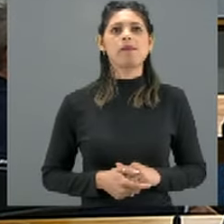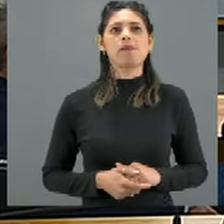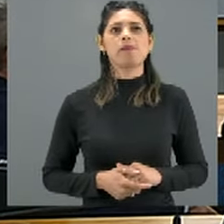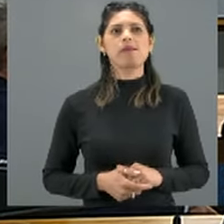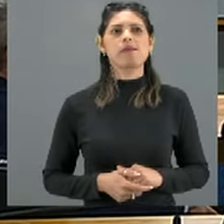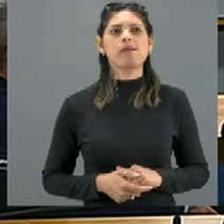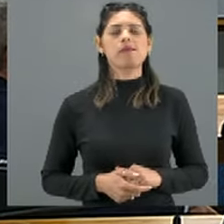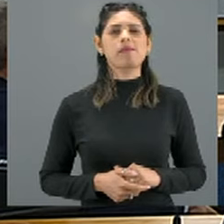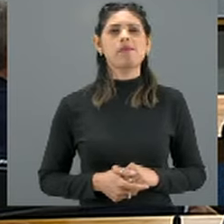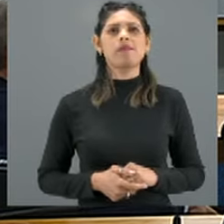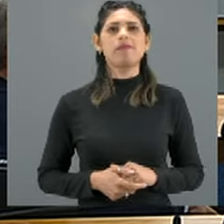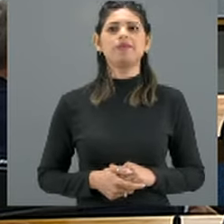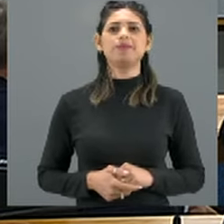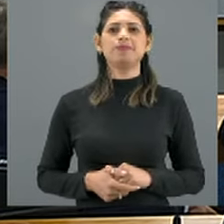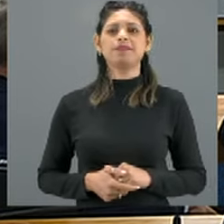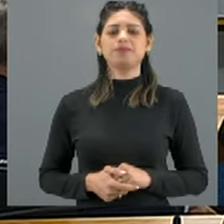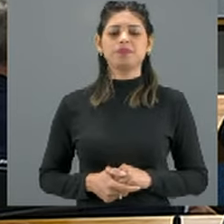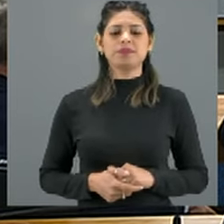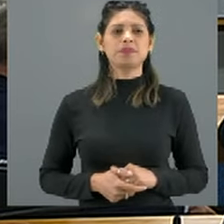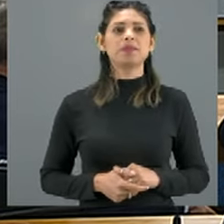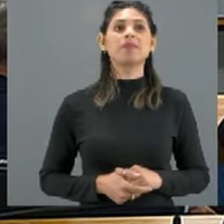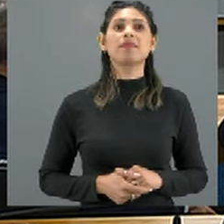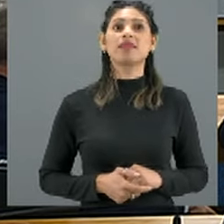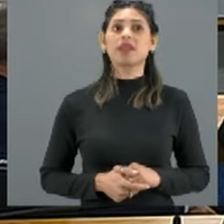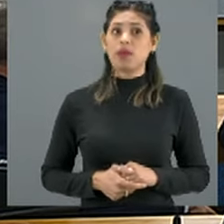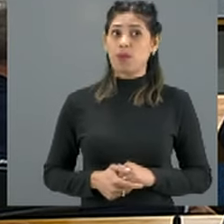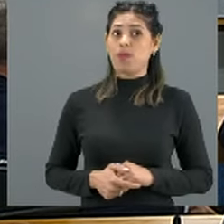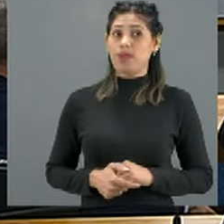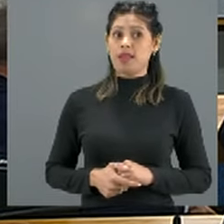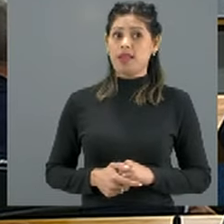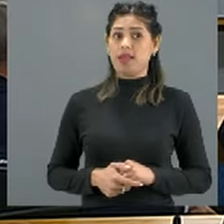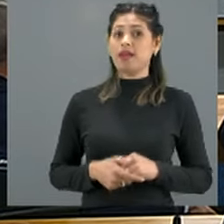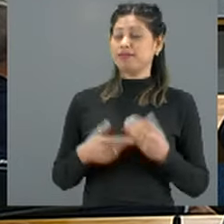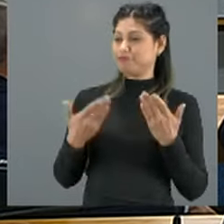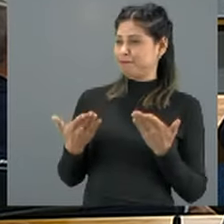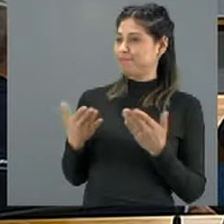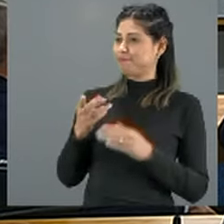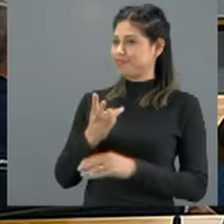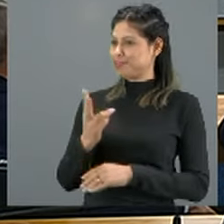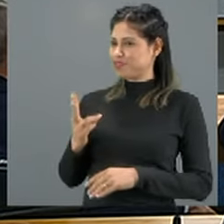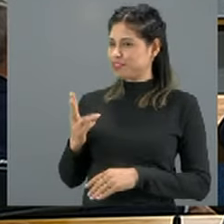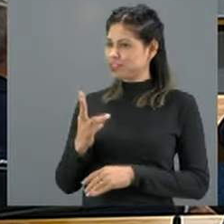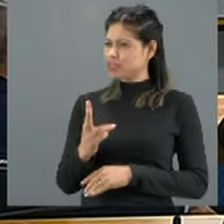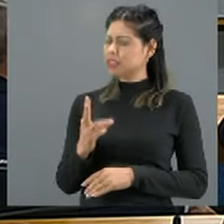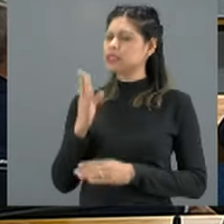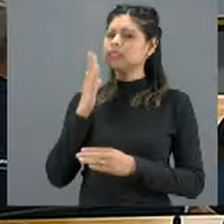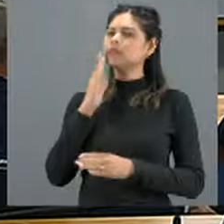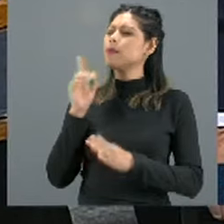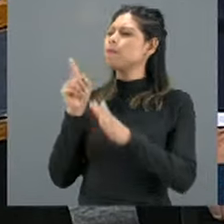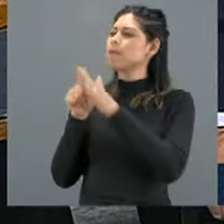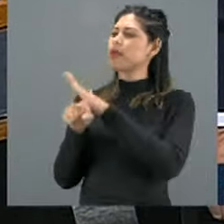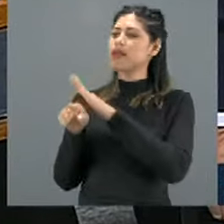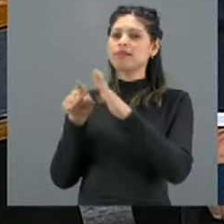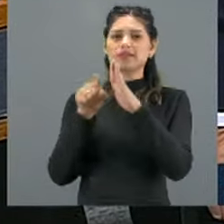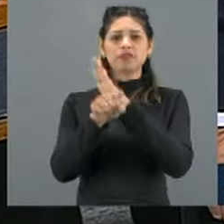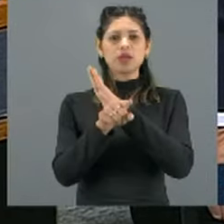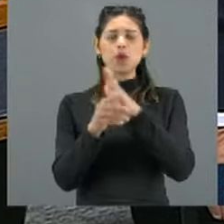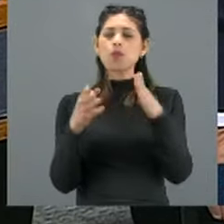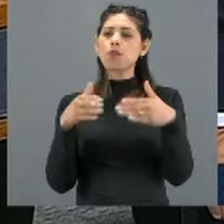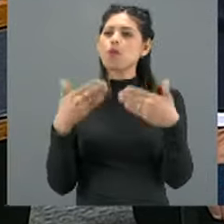Bom, para o cacique Arnaldo e o cacique Graciano, eu queria saber qual a visão deles com